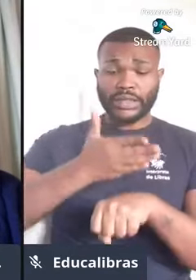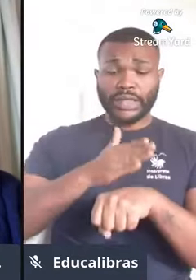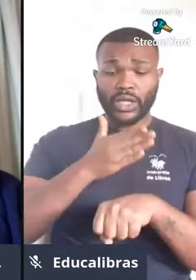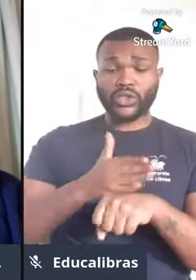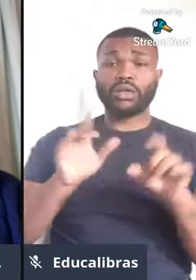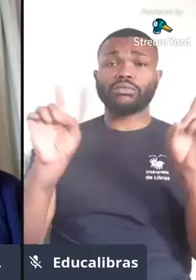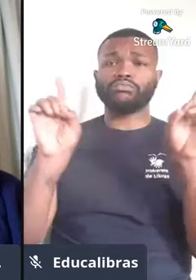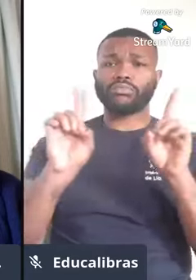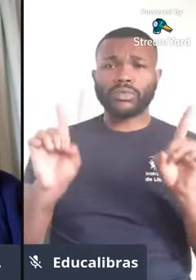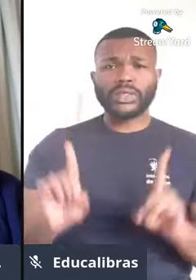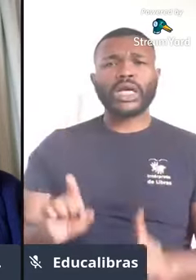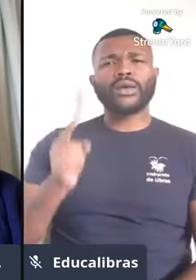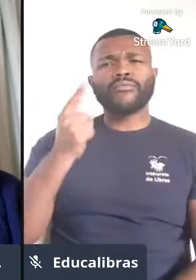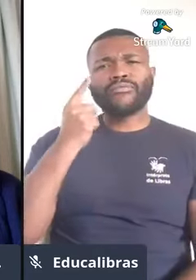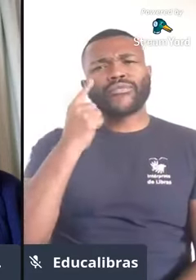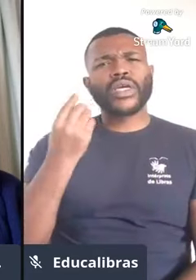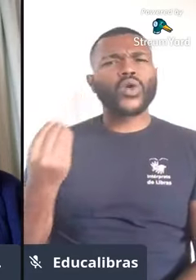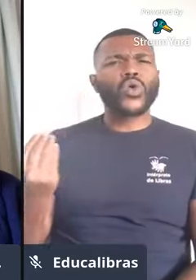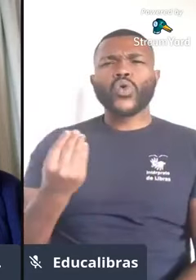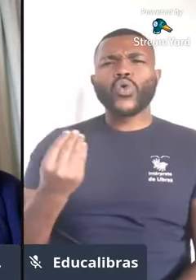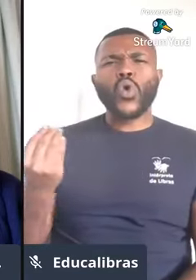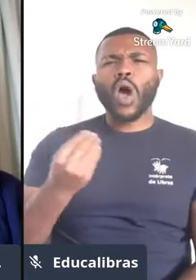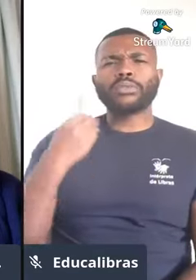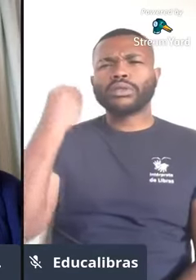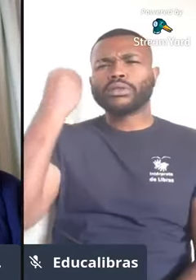o poder transformador que essa experiência